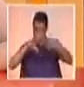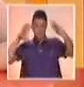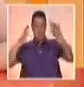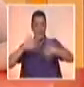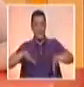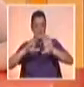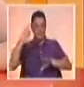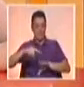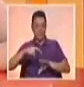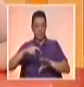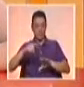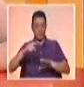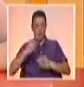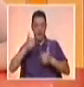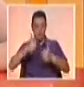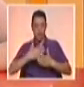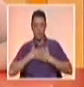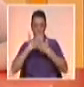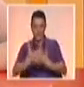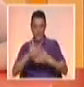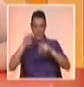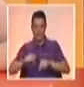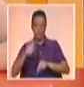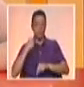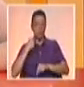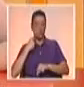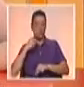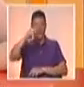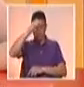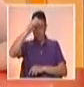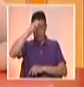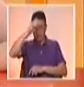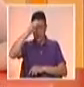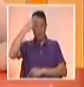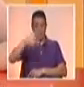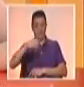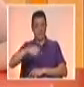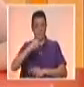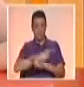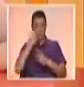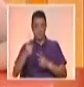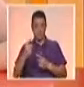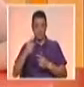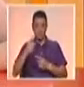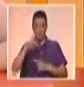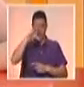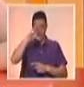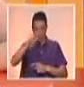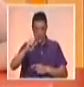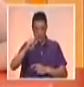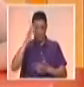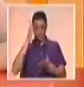mas temos graças à boa vontade da ESEC e do curso e dos estagiários que temos. Porque o Estado